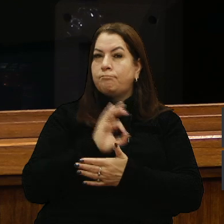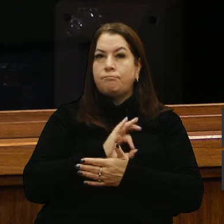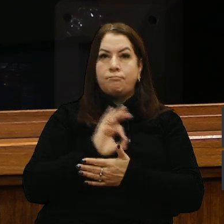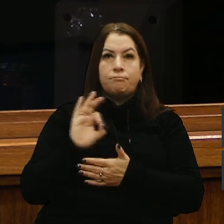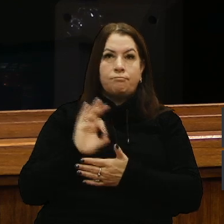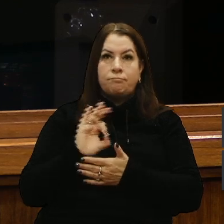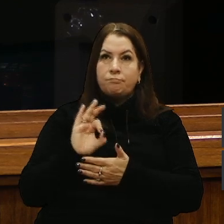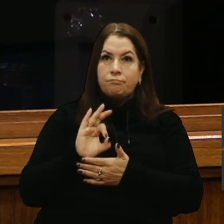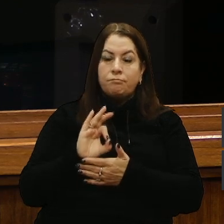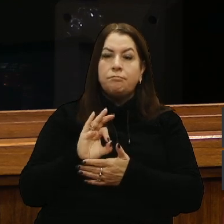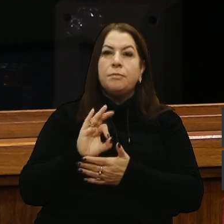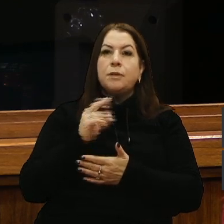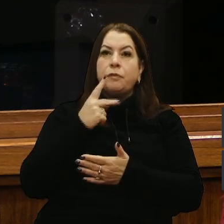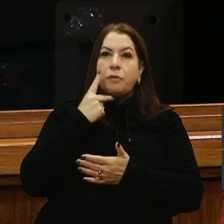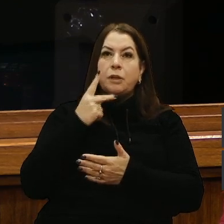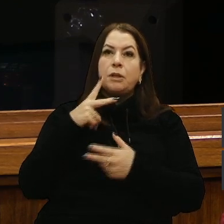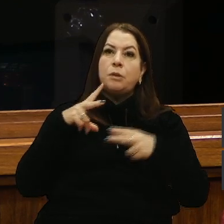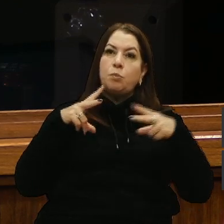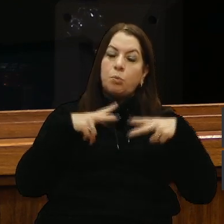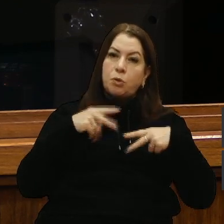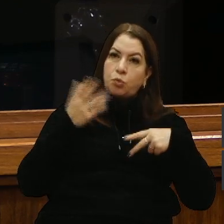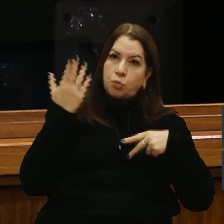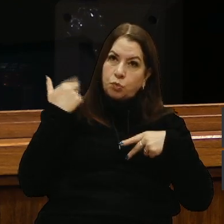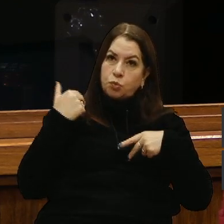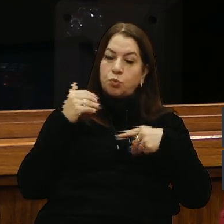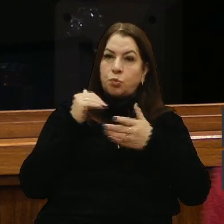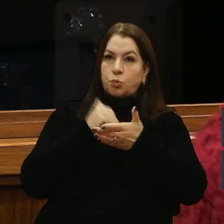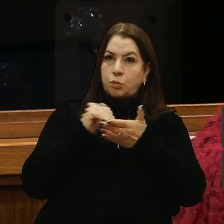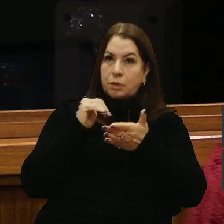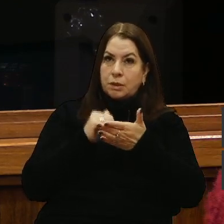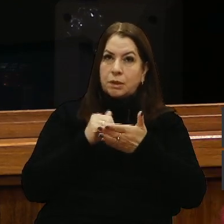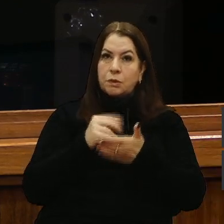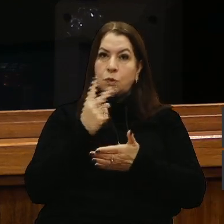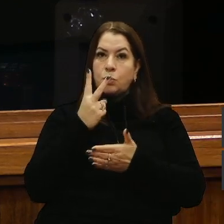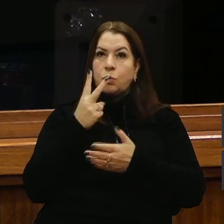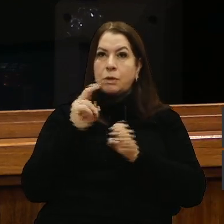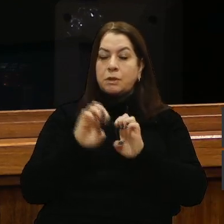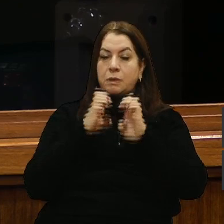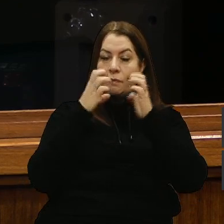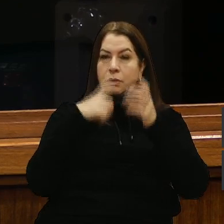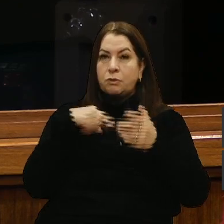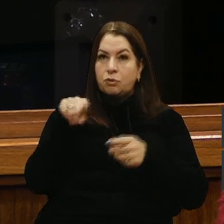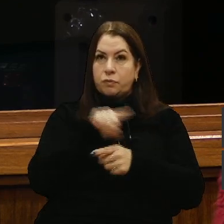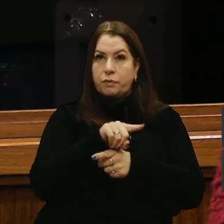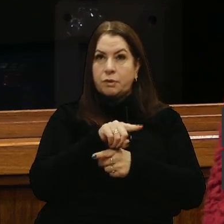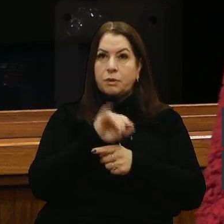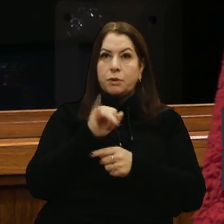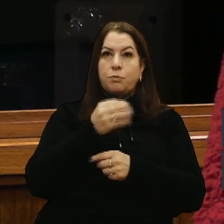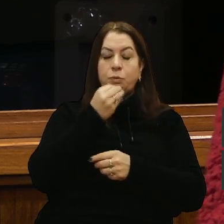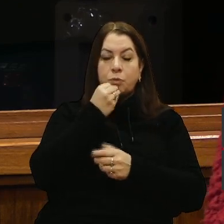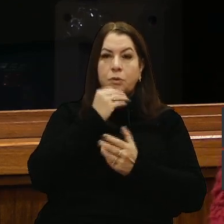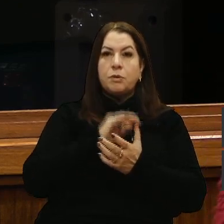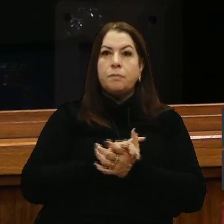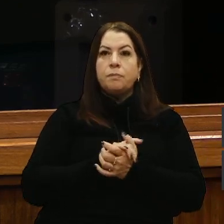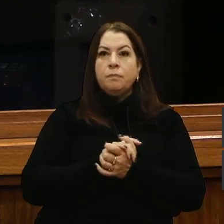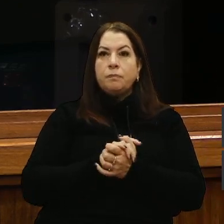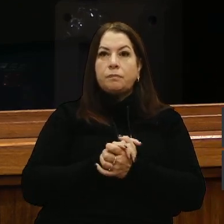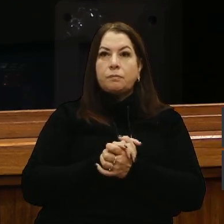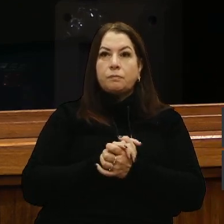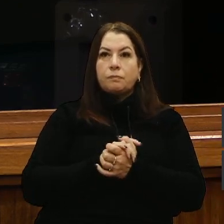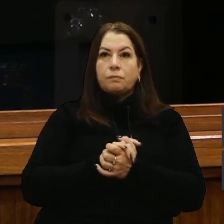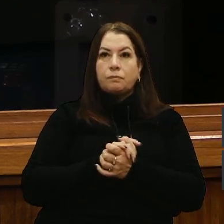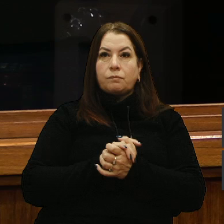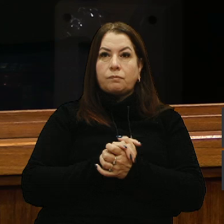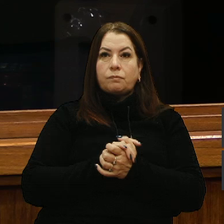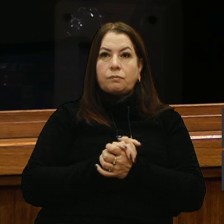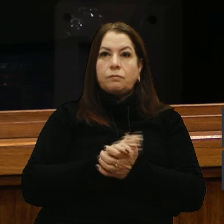algum. Eu falei pessoalmente, à época, com o secretário, em 2 eventos nós tivemos oportunidade. Ele